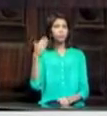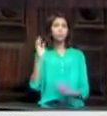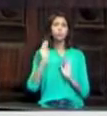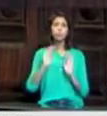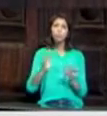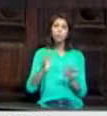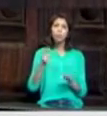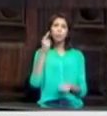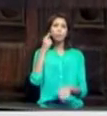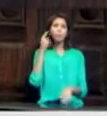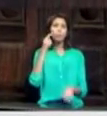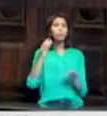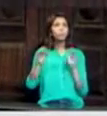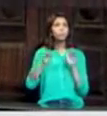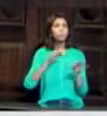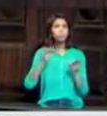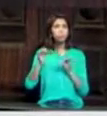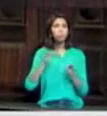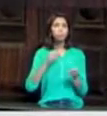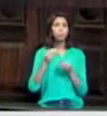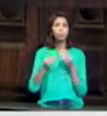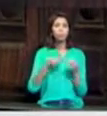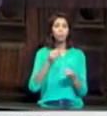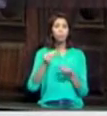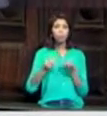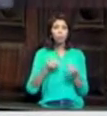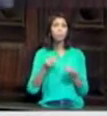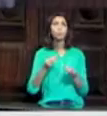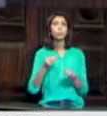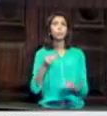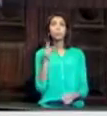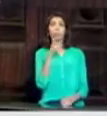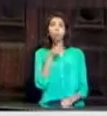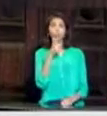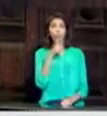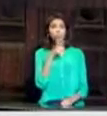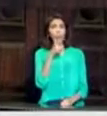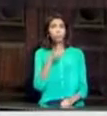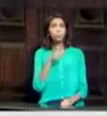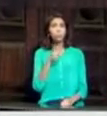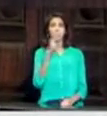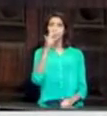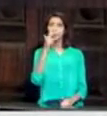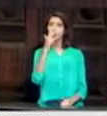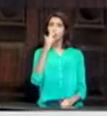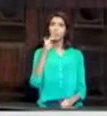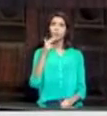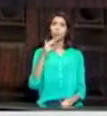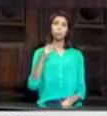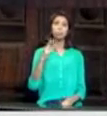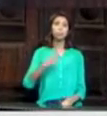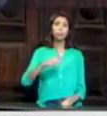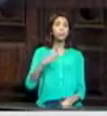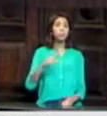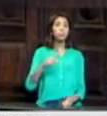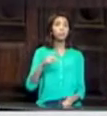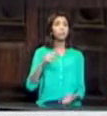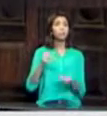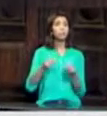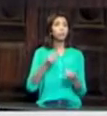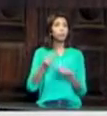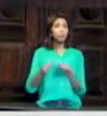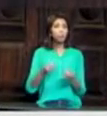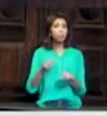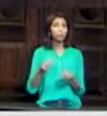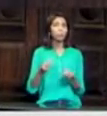de privatização do transporte aquaviário funciona de uma maneira absolutamente sui generis. Qual seja, que